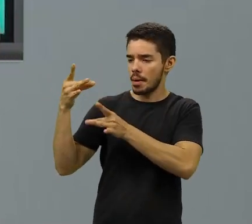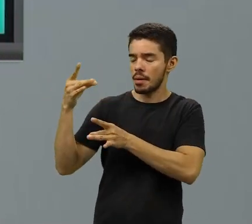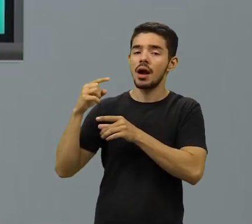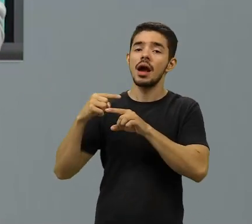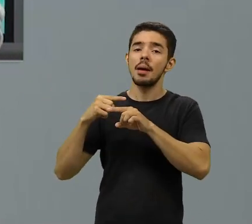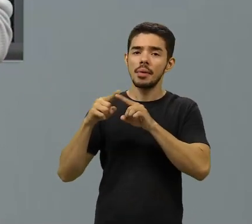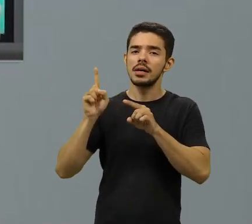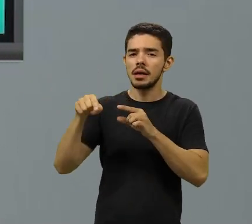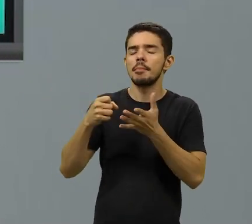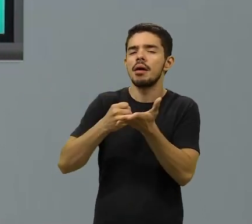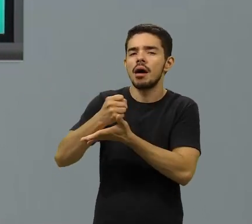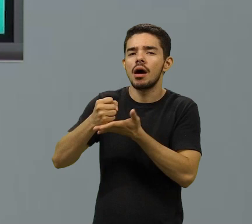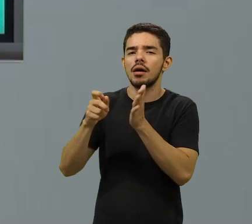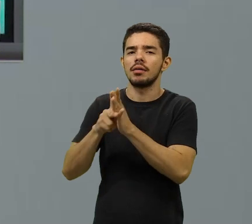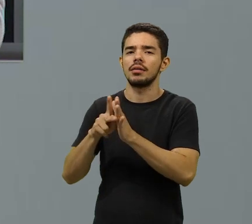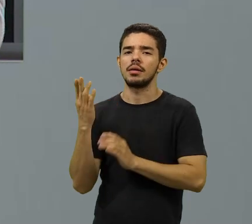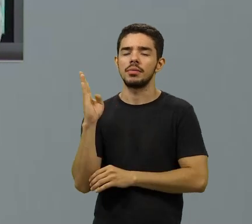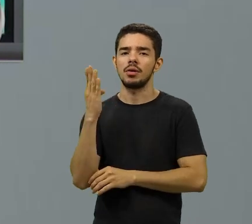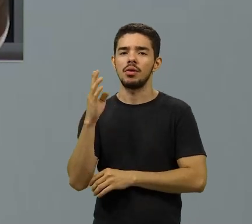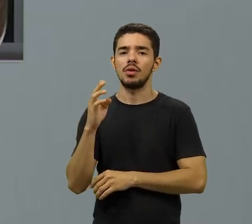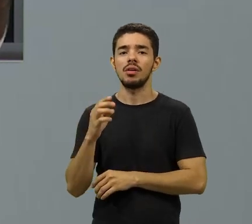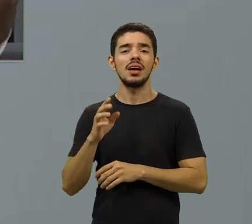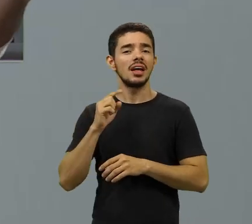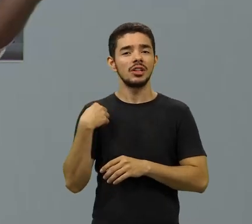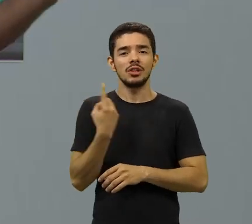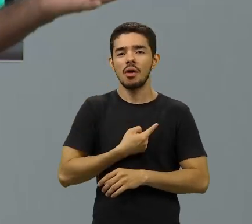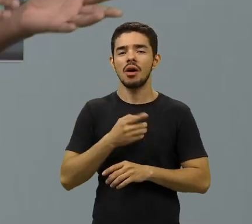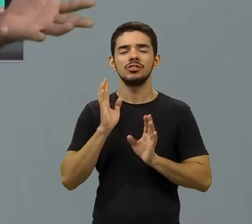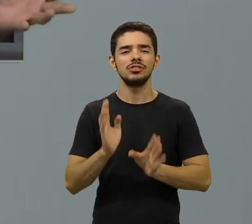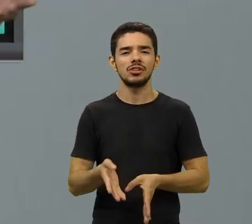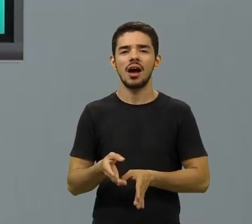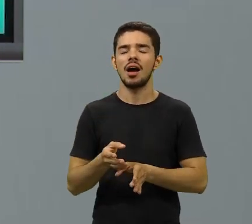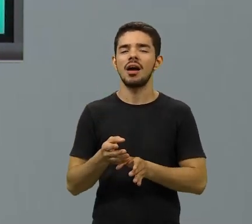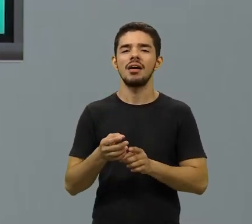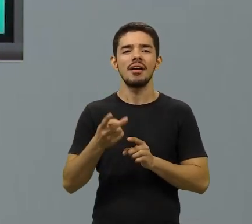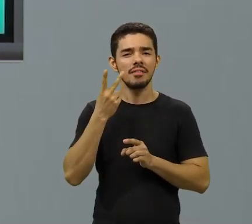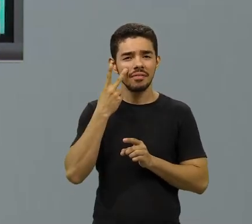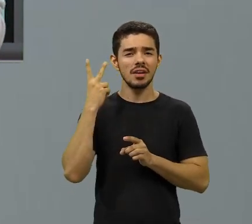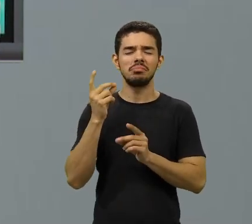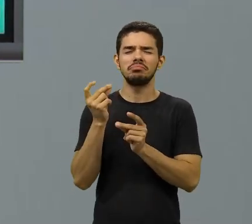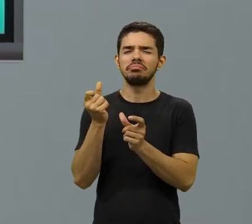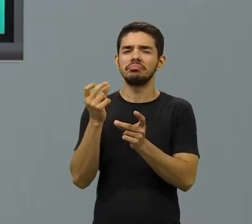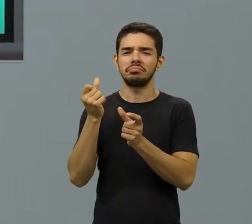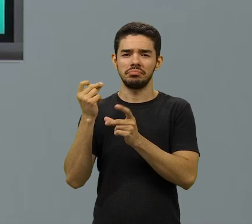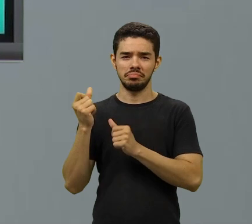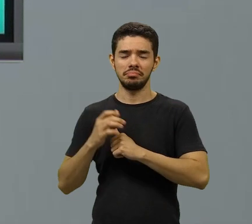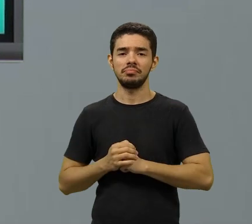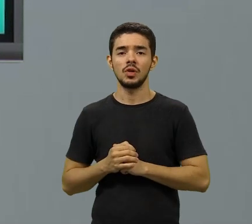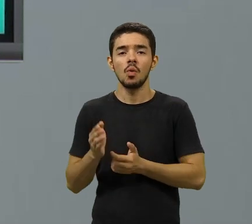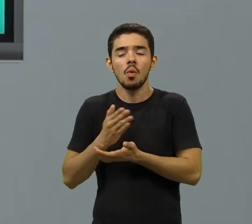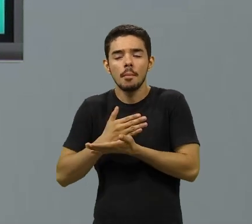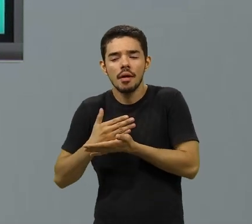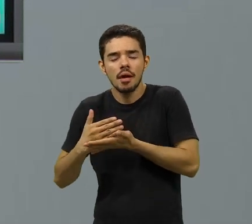mais basal da biologia, é o que nós vemos desde os primórdios até o mais complexo dos